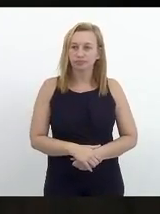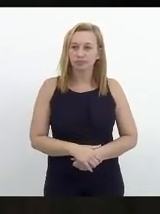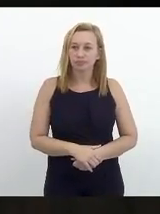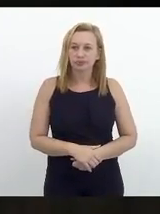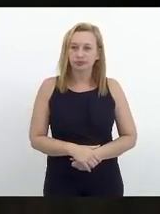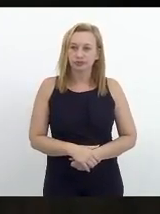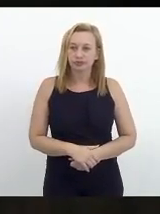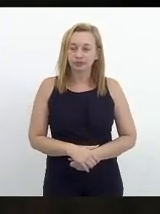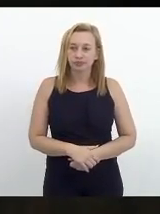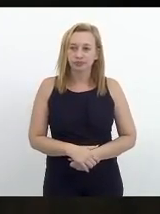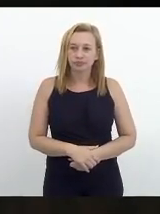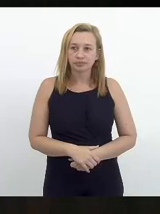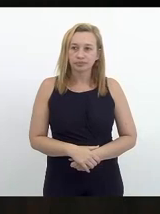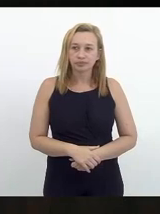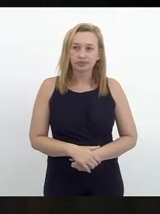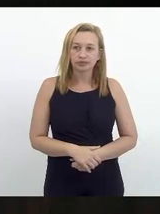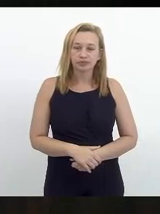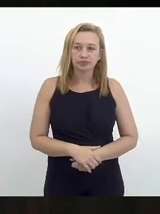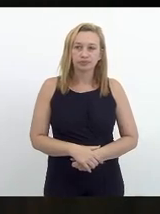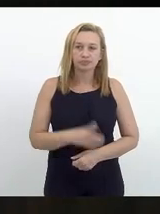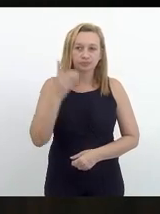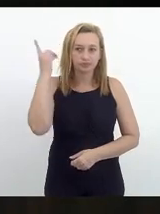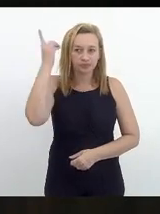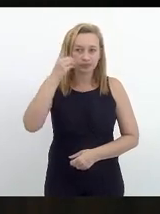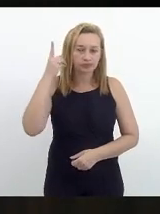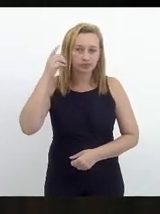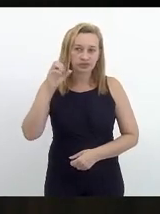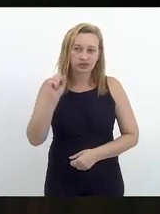Dino. Deputado Sérgio Fernandes.